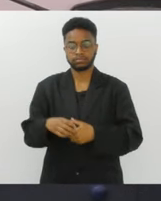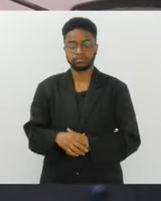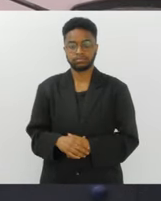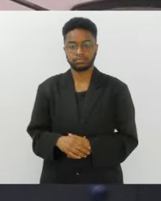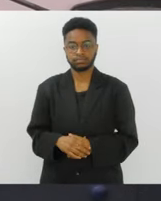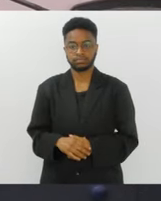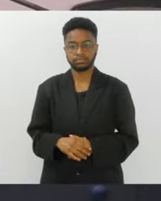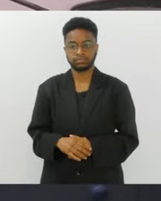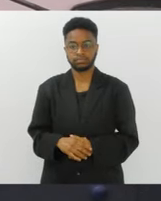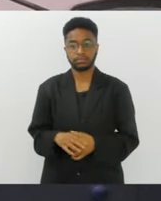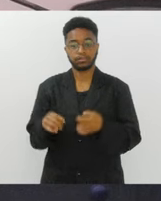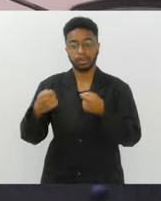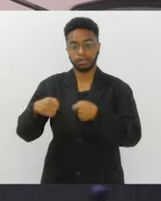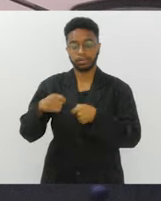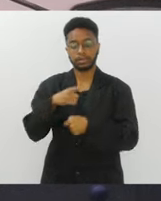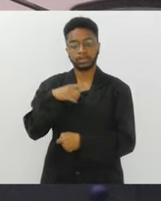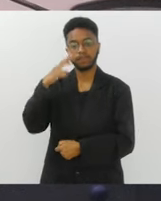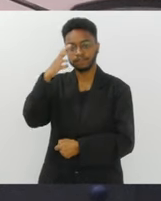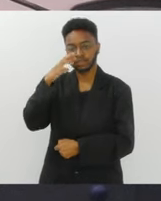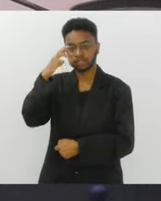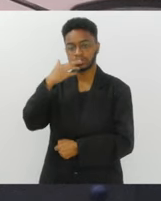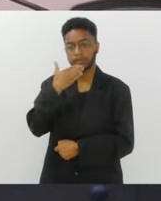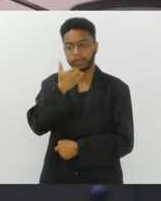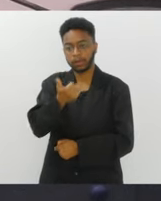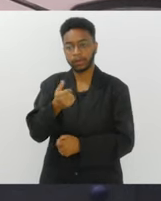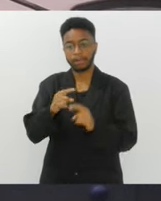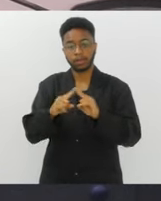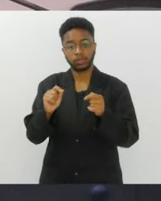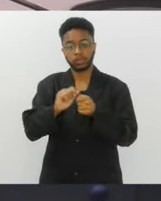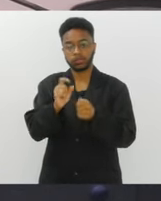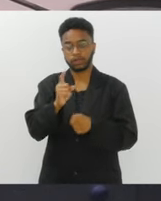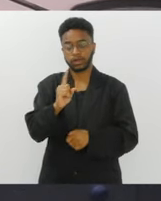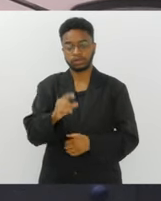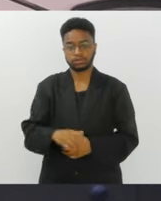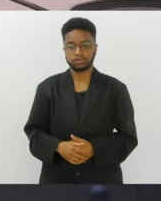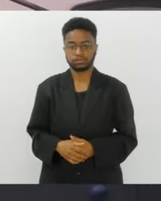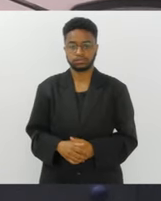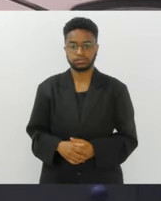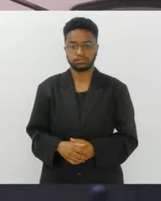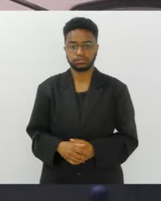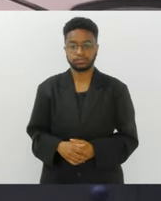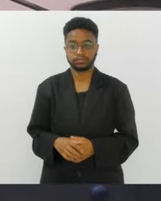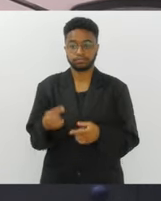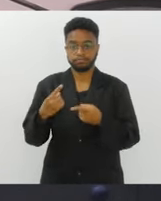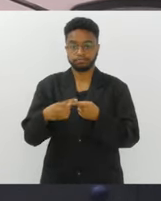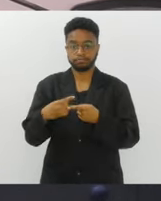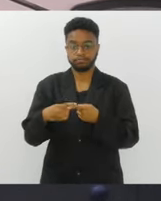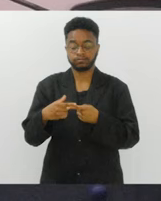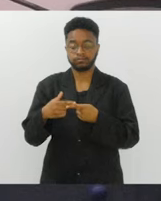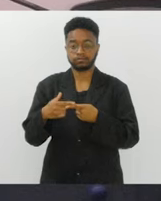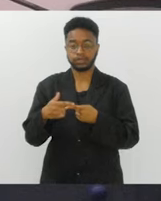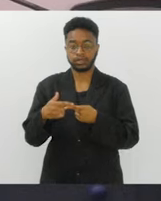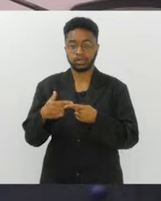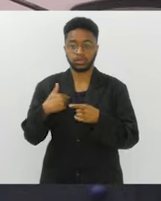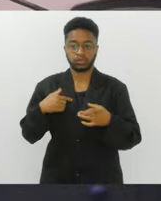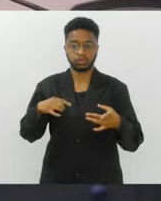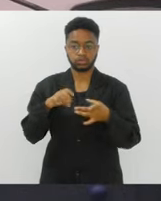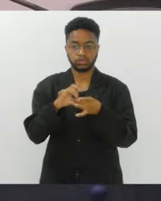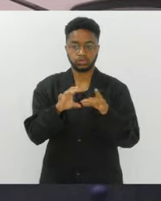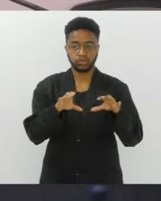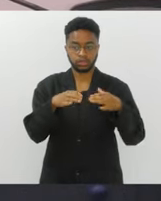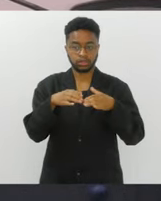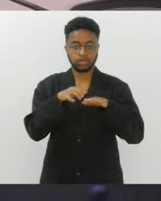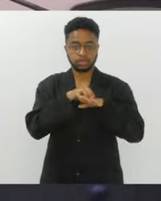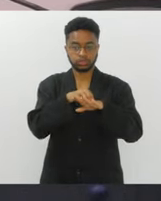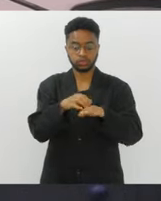ter fiscalização mais eficaz, mas eles não fazem isso. Eu, como na Comissão de Transporte, com o nosso presidente